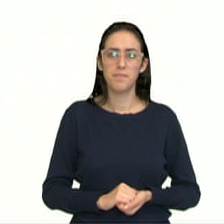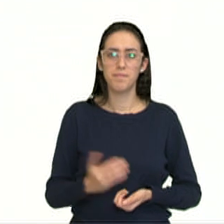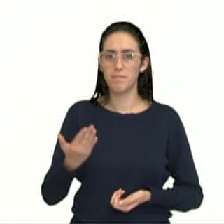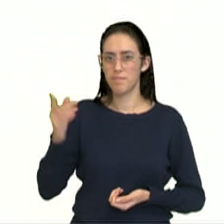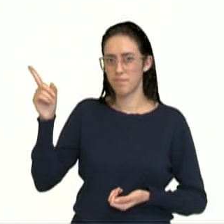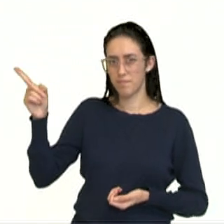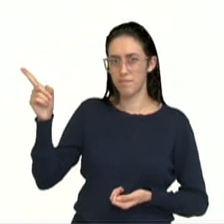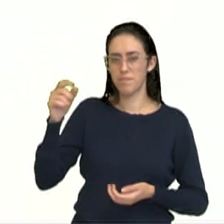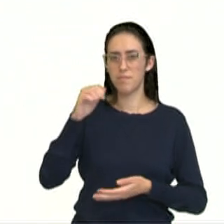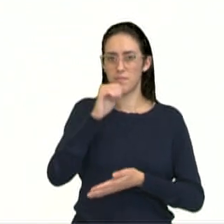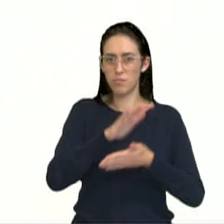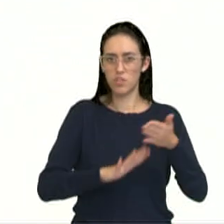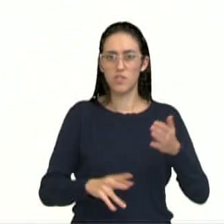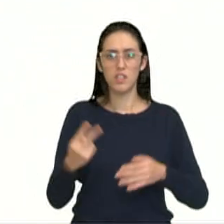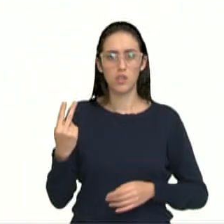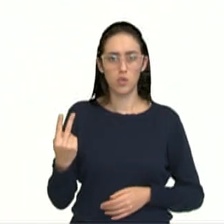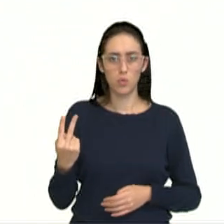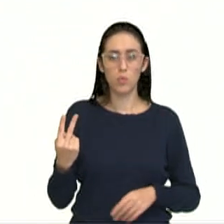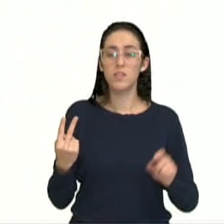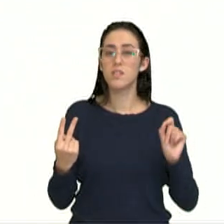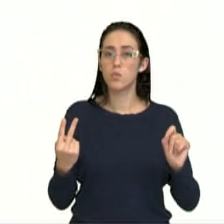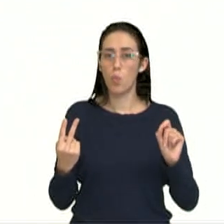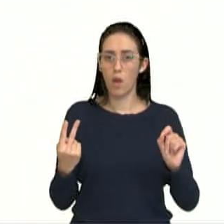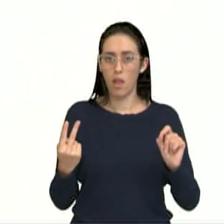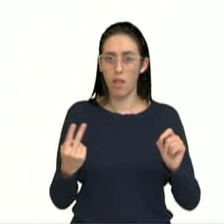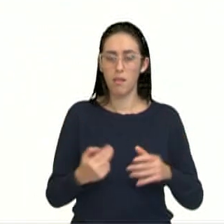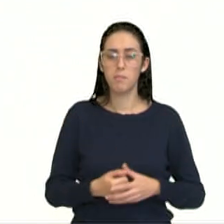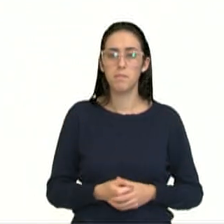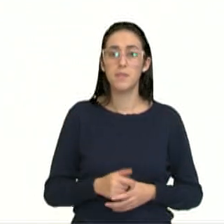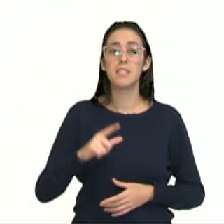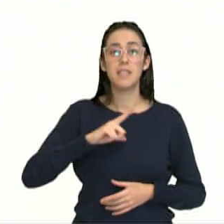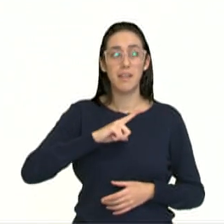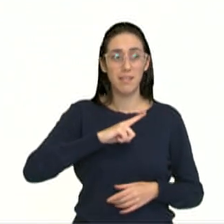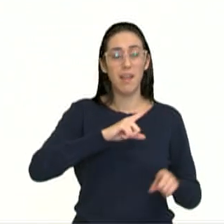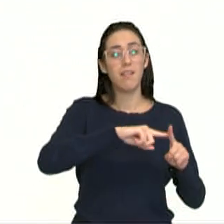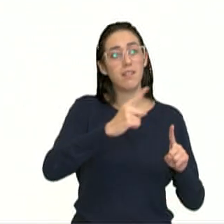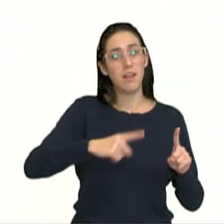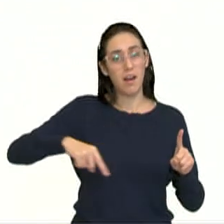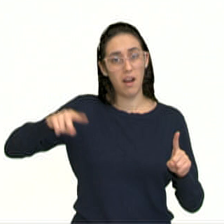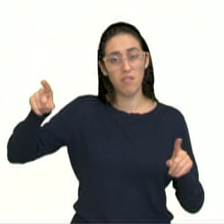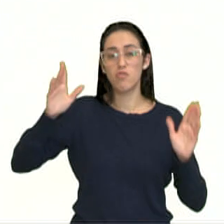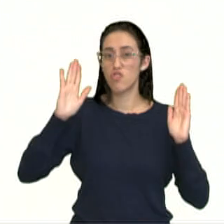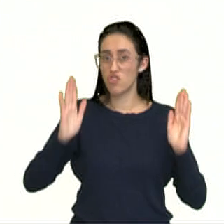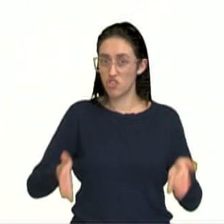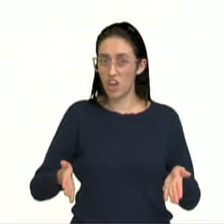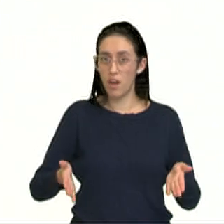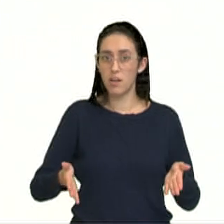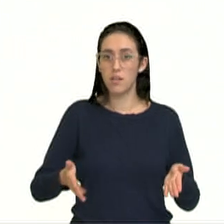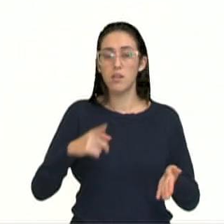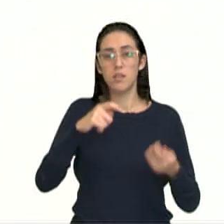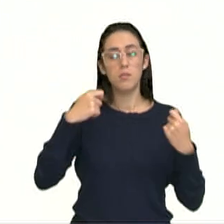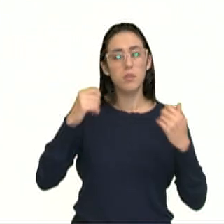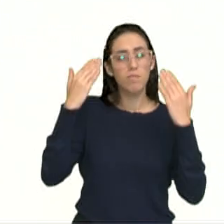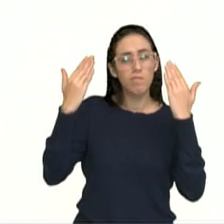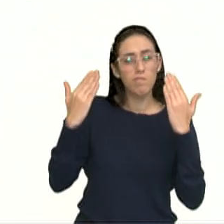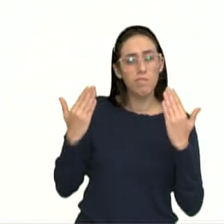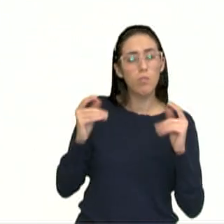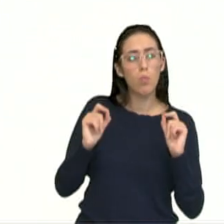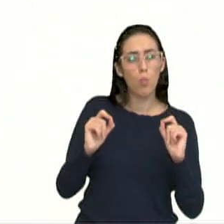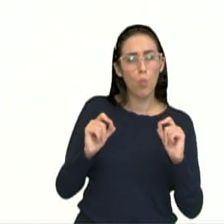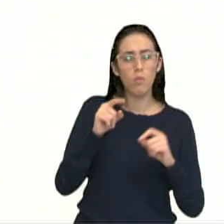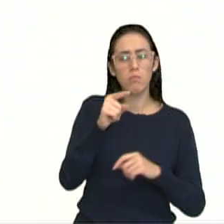nesse exercício número 2, eu já tenho o gráfico, então eu vou fazer análises dentro do gráfico.